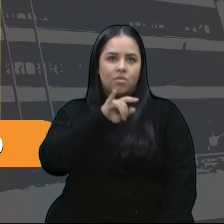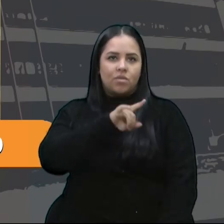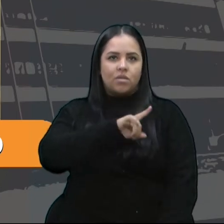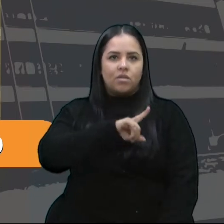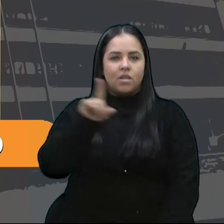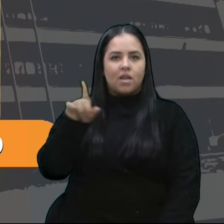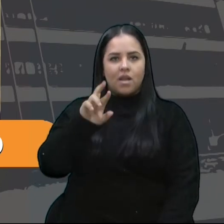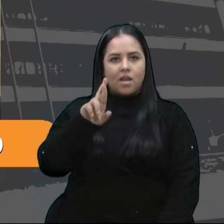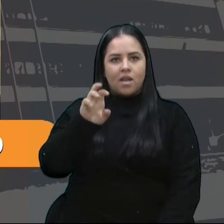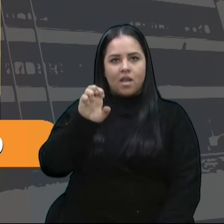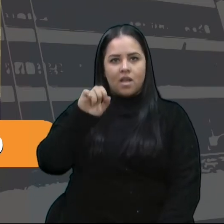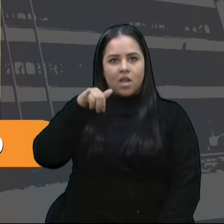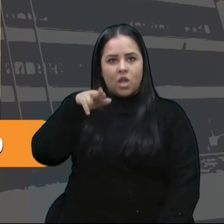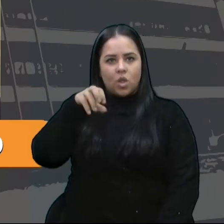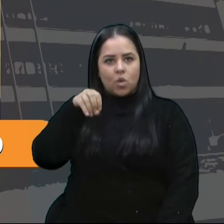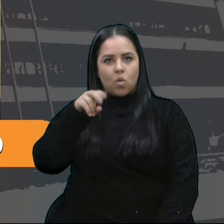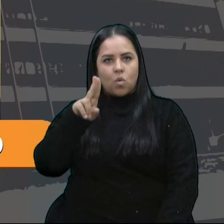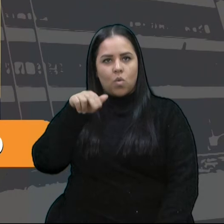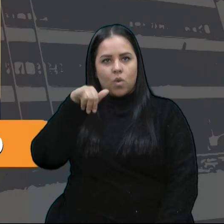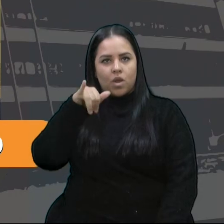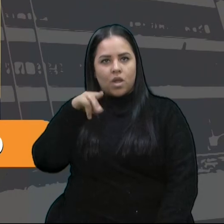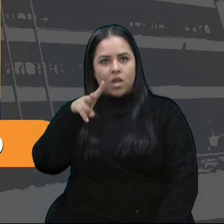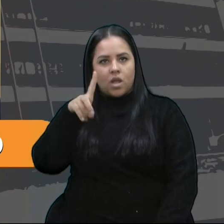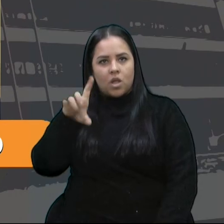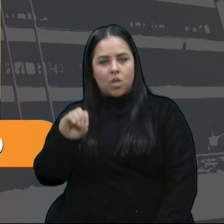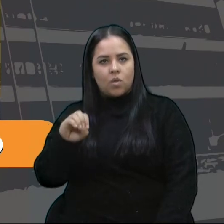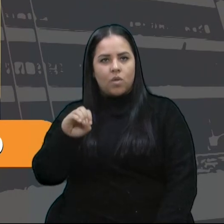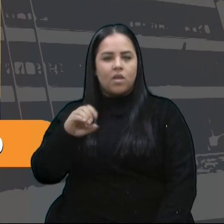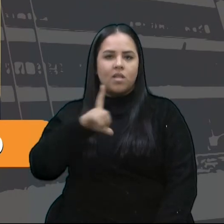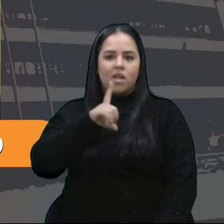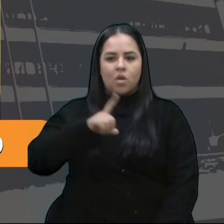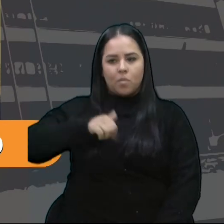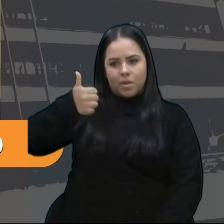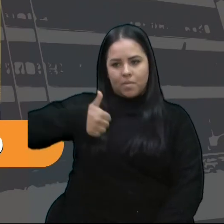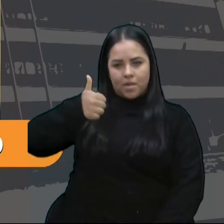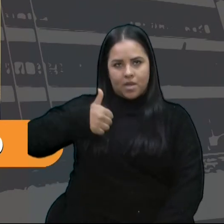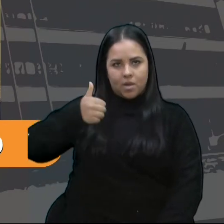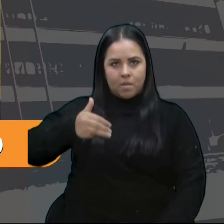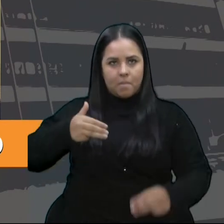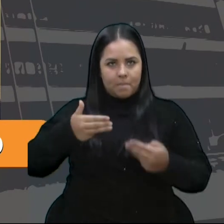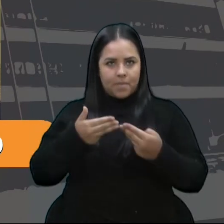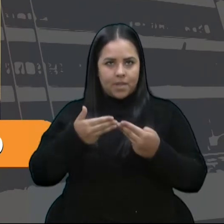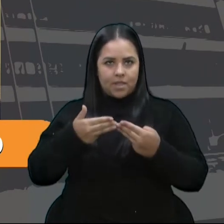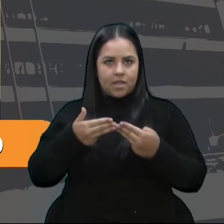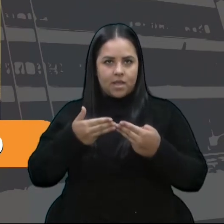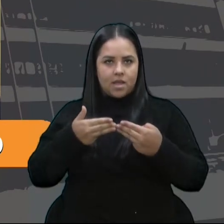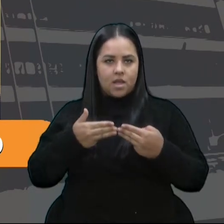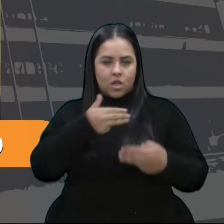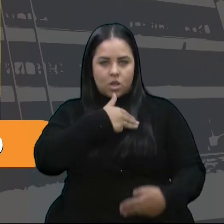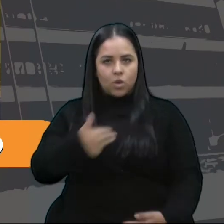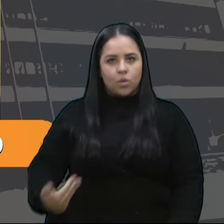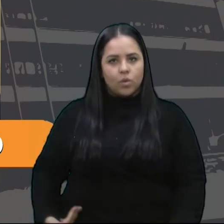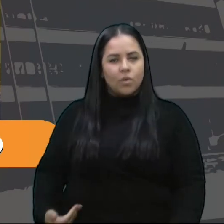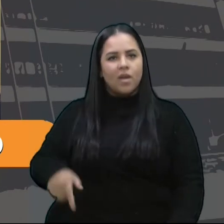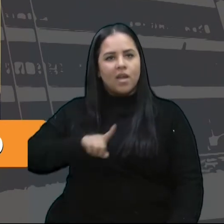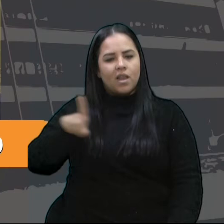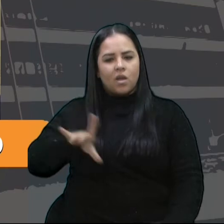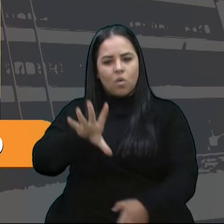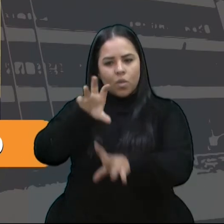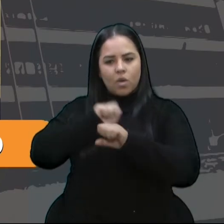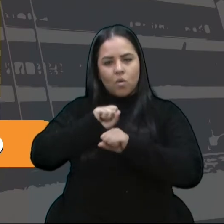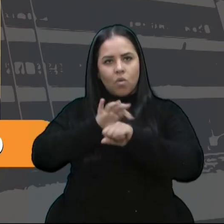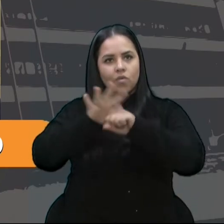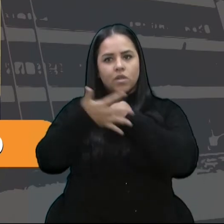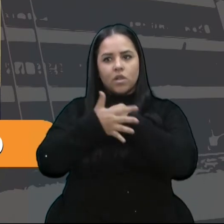mudança de postura do governante, do Boris Johnson, que é o primeiro-ministro, quando ele pegou o Covid, ele mudou